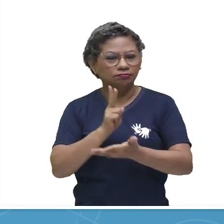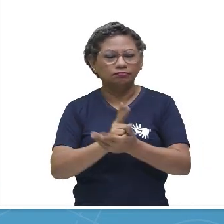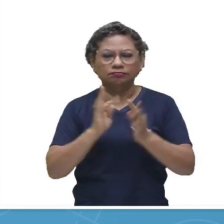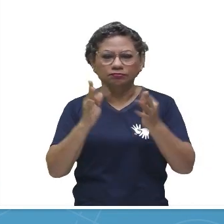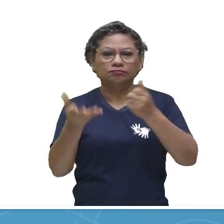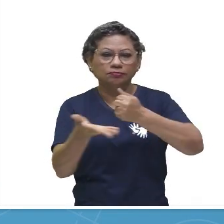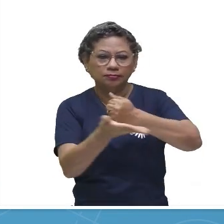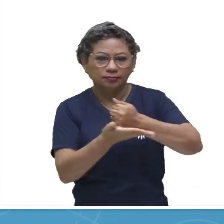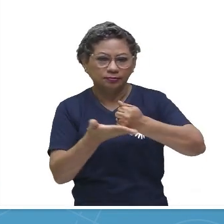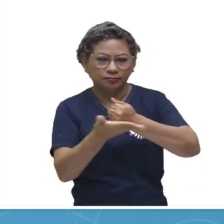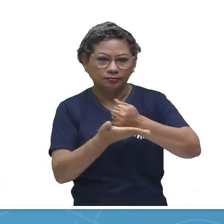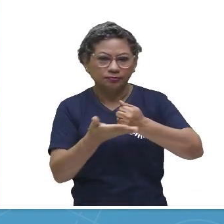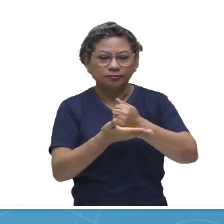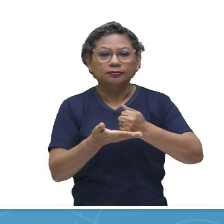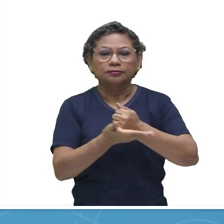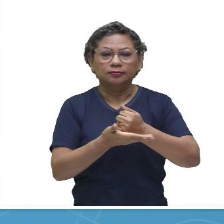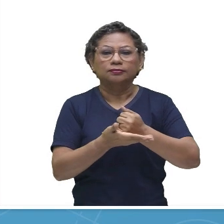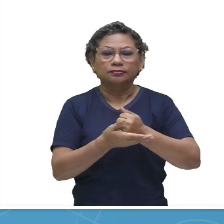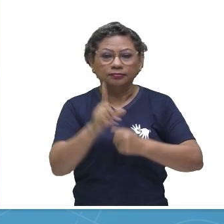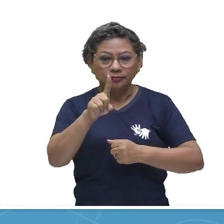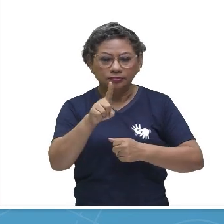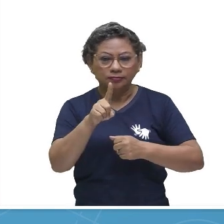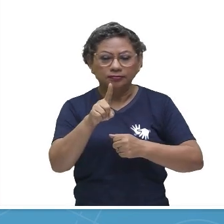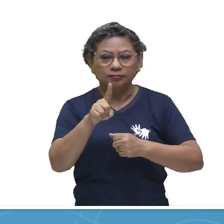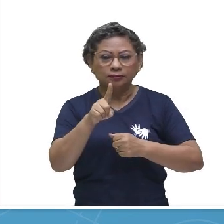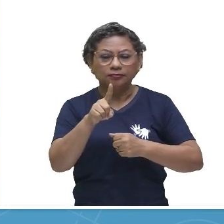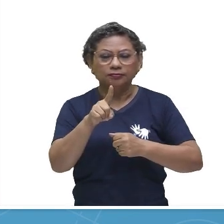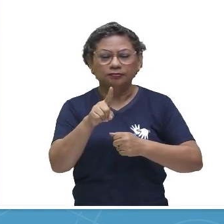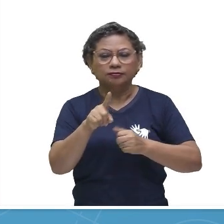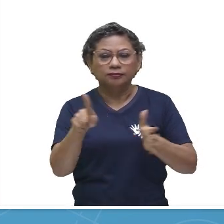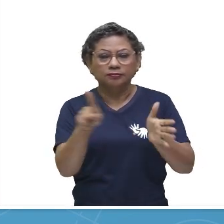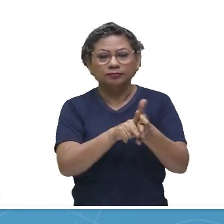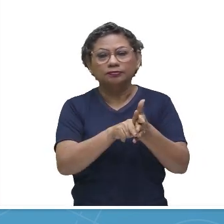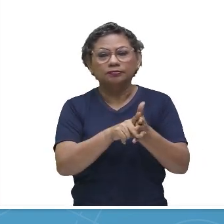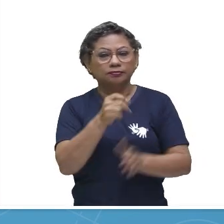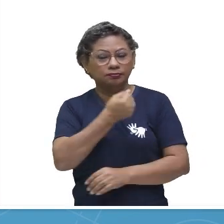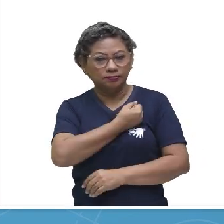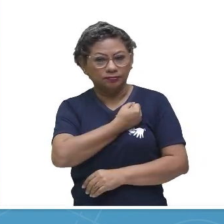elevada a 1 é igual a ela própria. Assim como nós podemos dizer também que toda a base